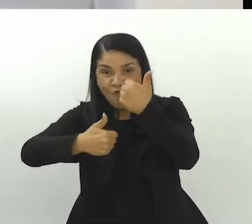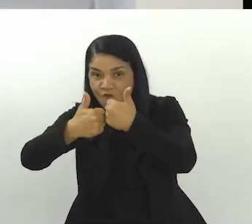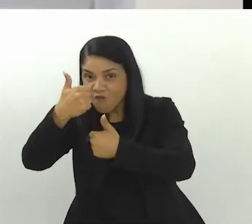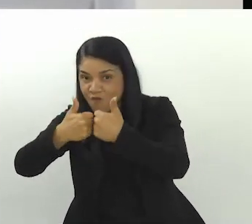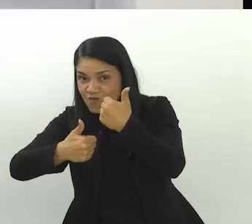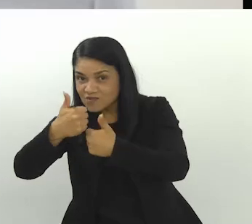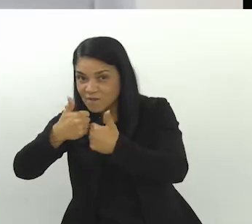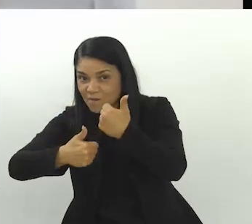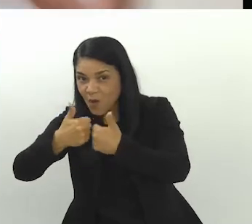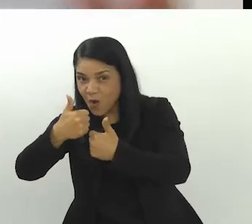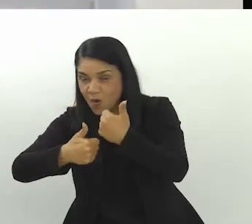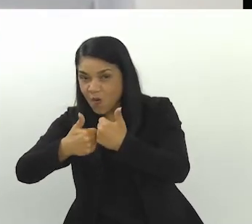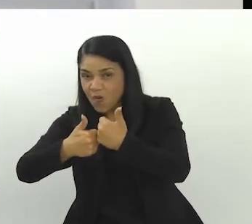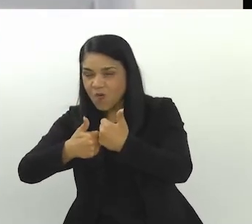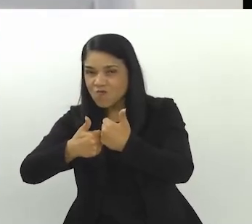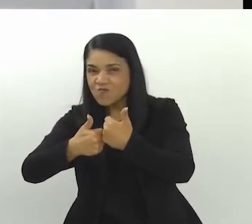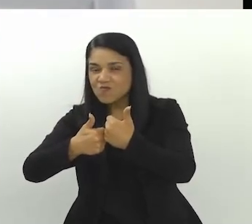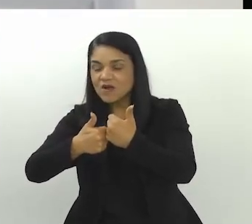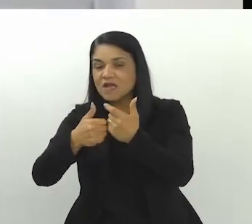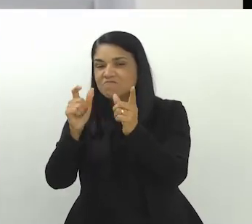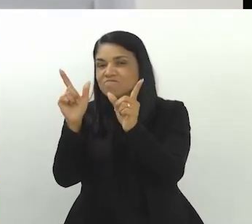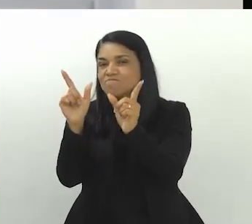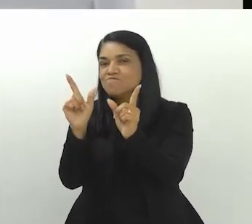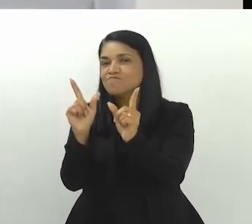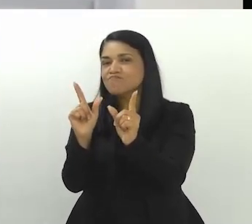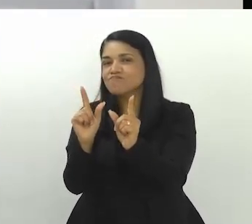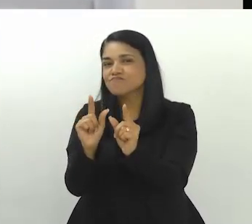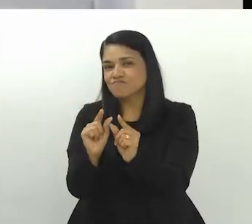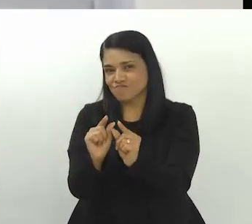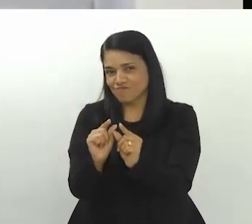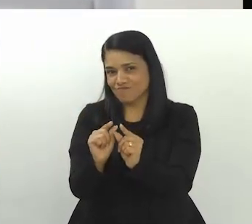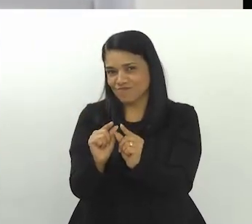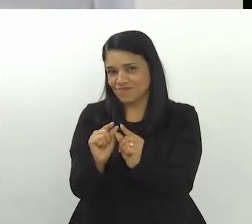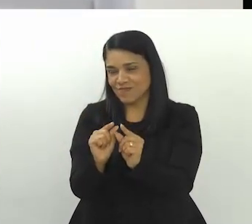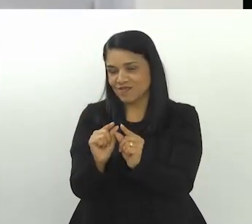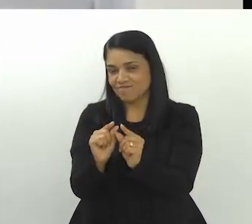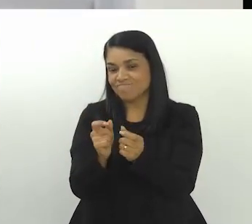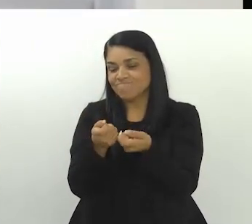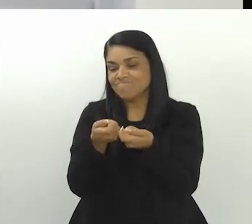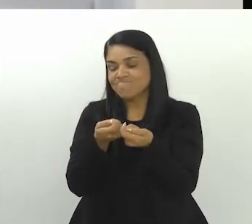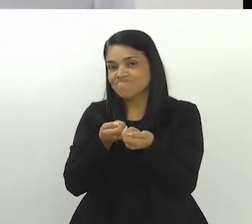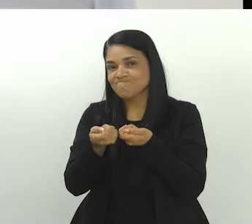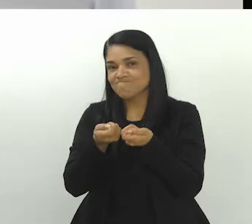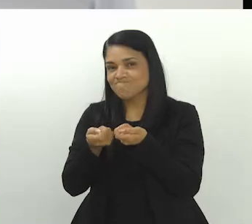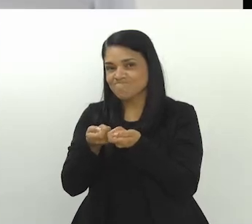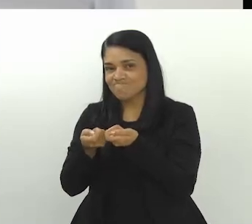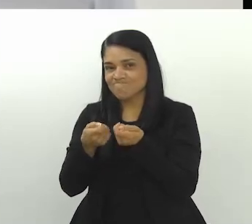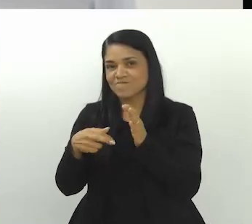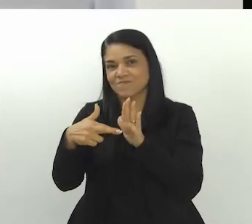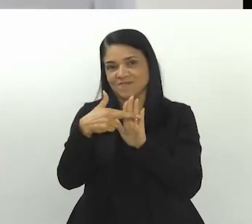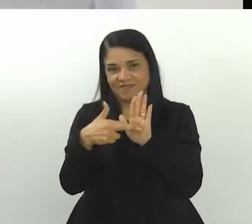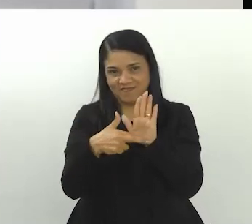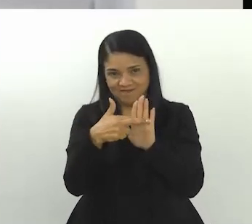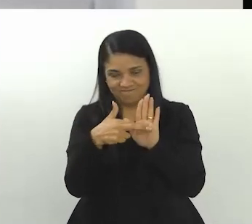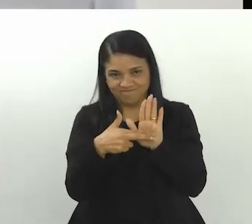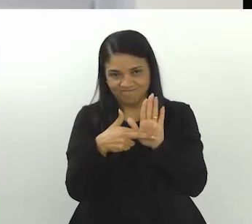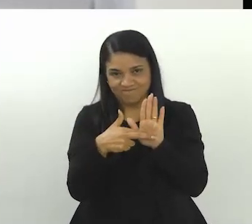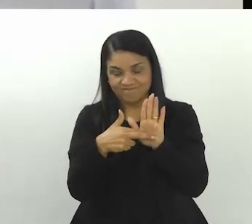eles acabam, de alguma forma, se diluindo, quando não sendo regrados. Por quê? Porque você não